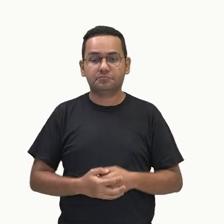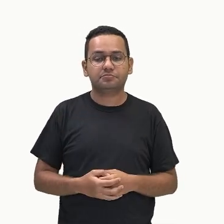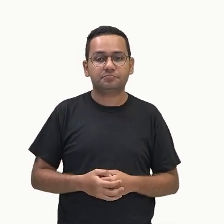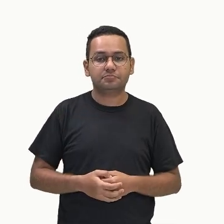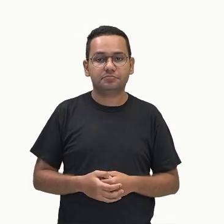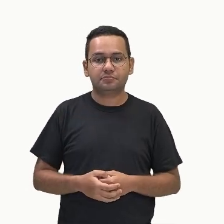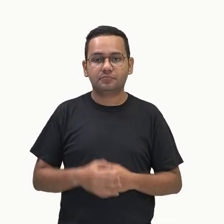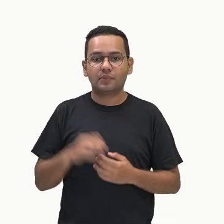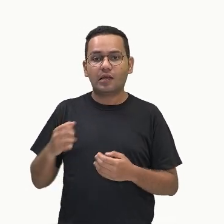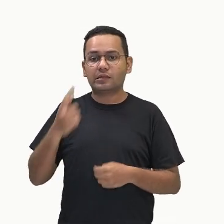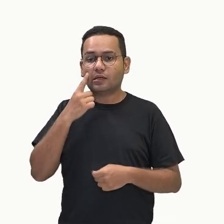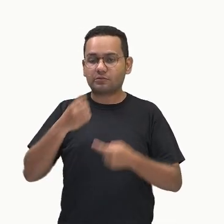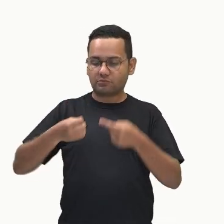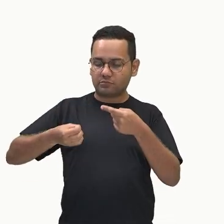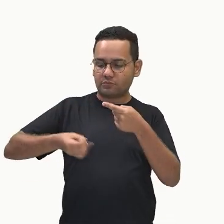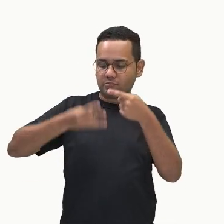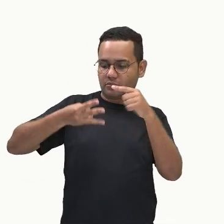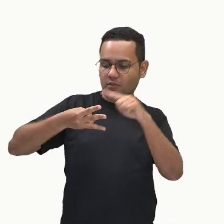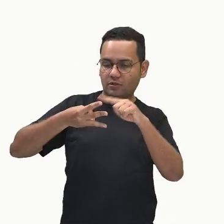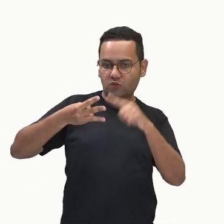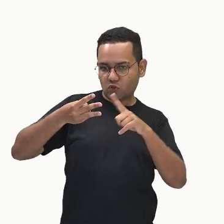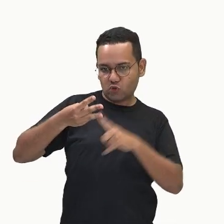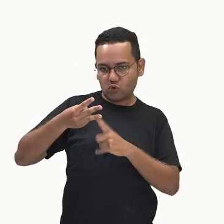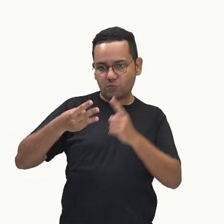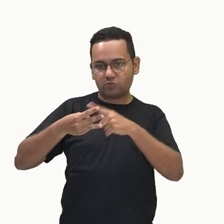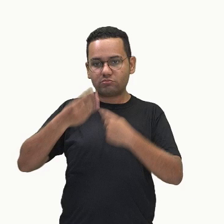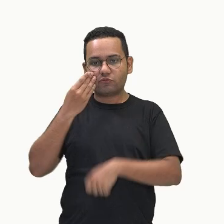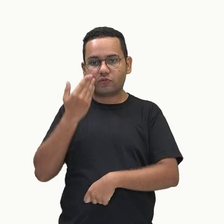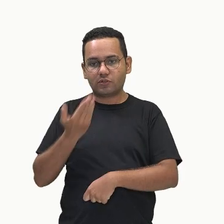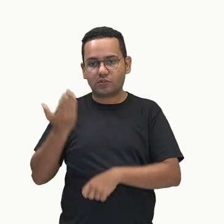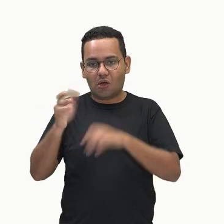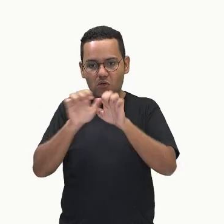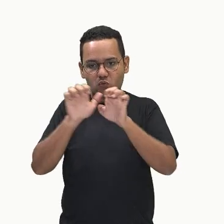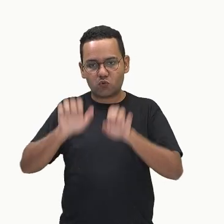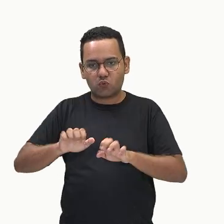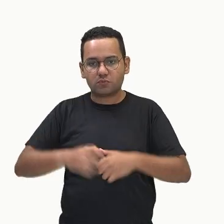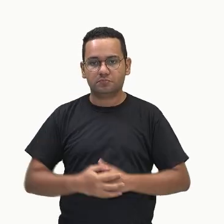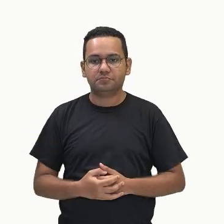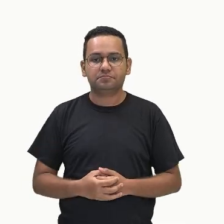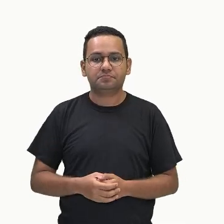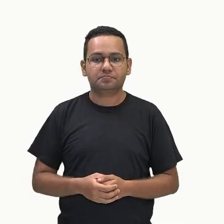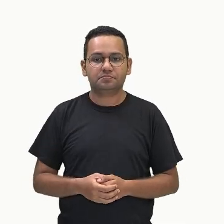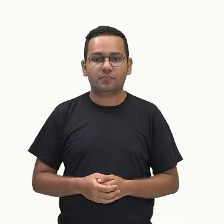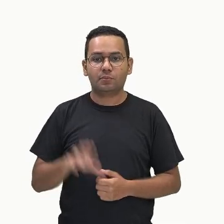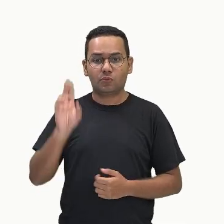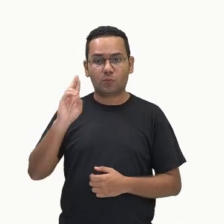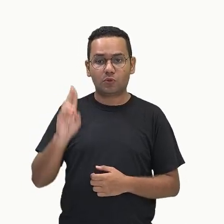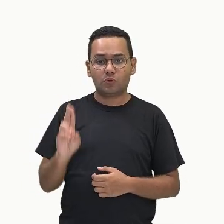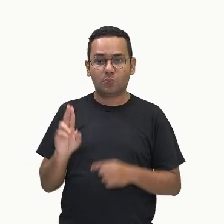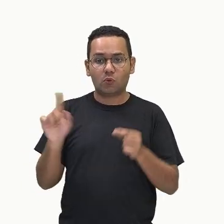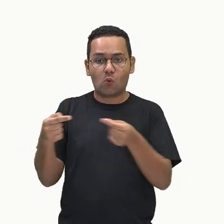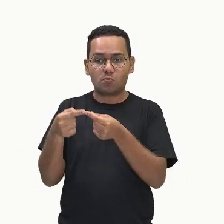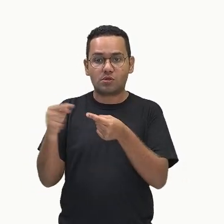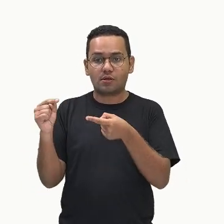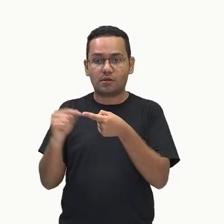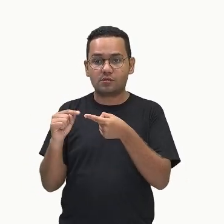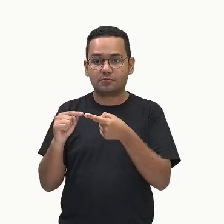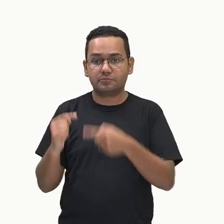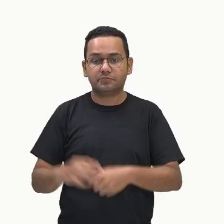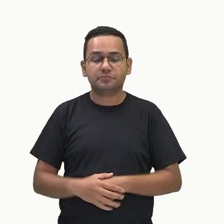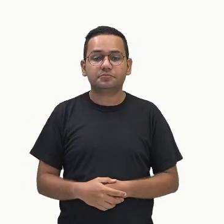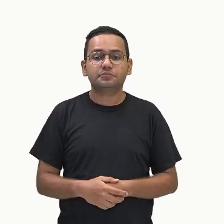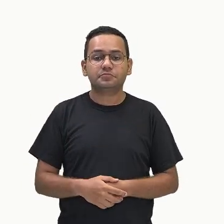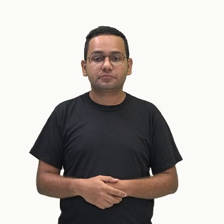o crânio, a coluna vertebral e a caixa torácica, tendo como